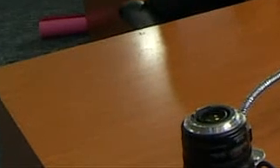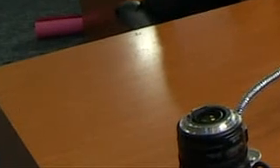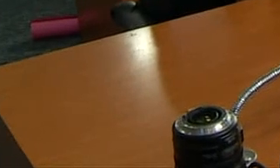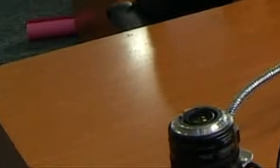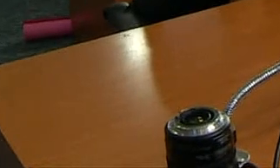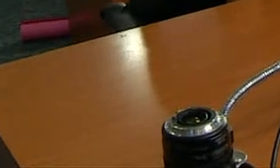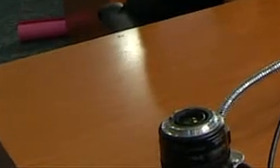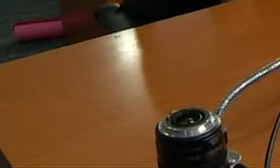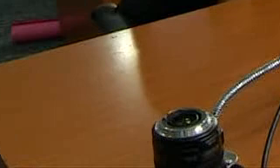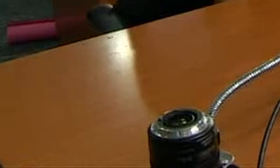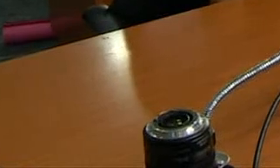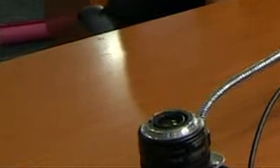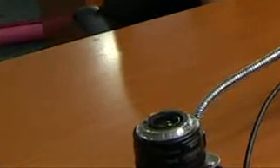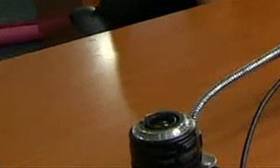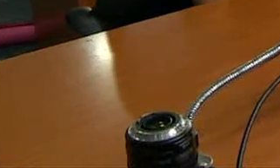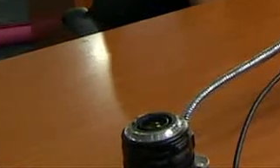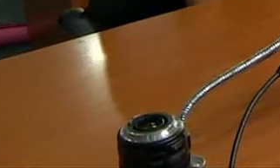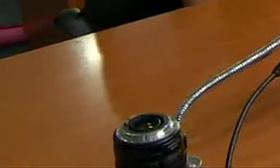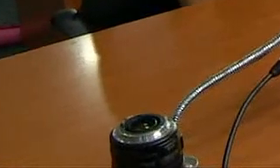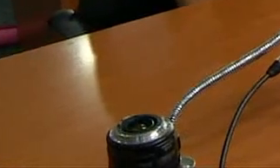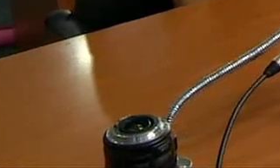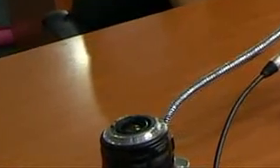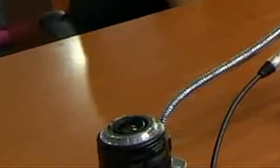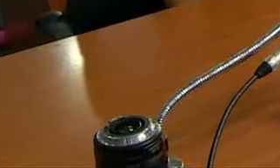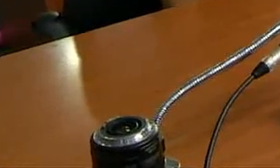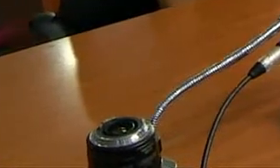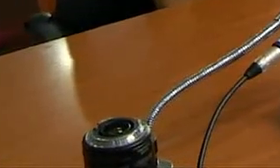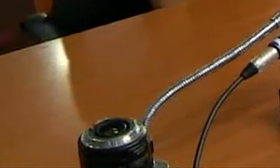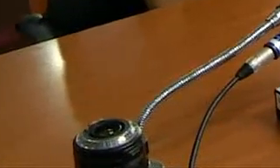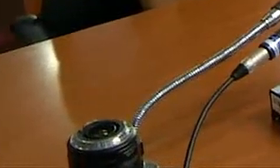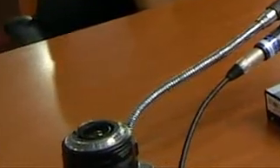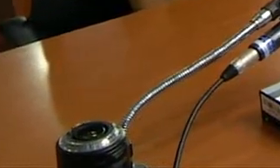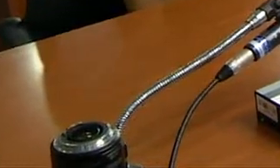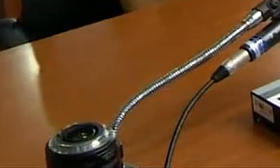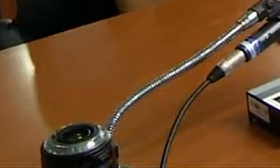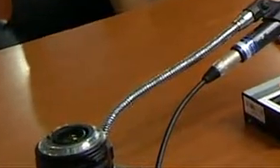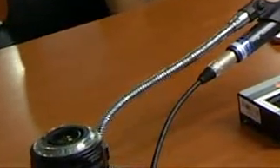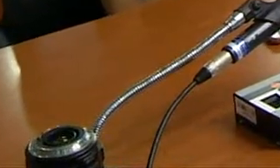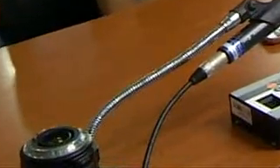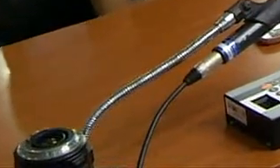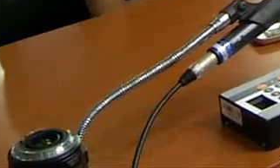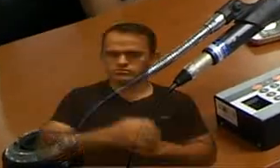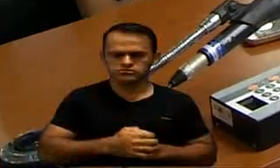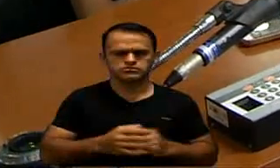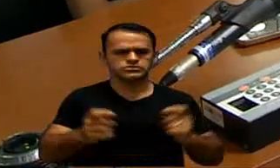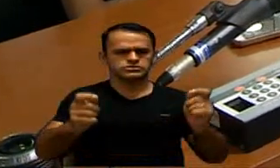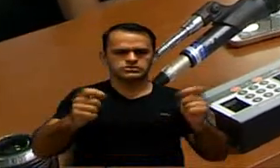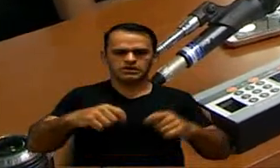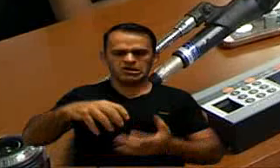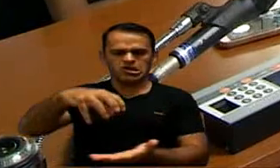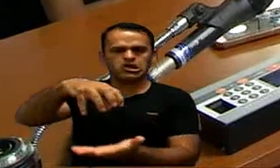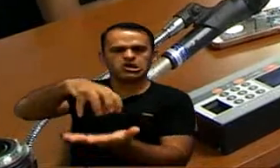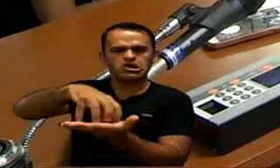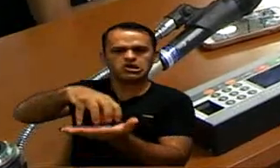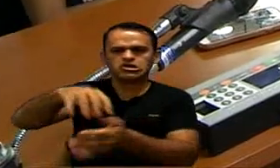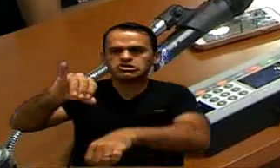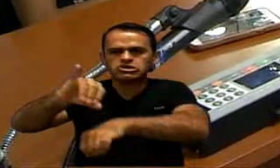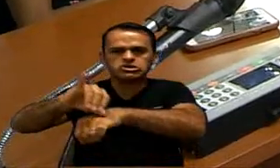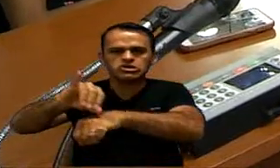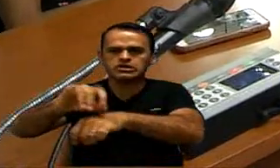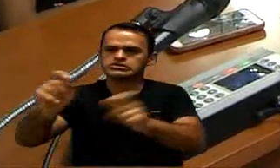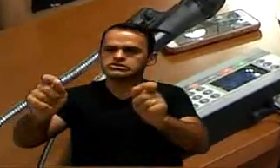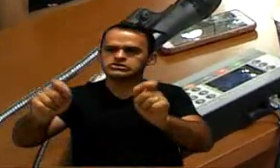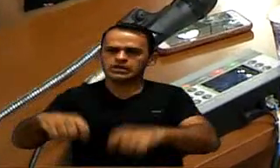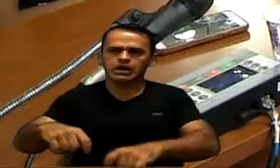Cine Debate, no Céu das Artes, no Laranjeiras. Optamos por sair do circuito centro, porque a gente entende